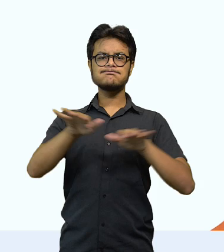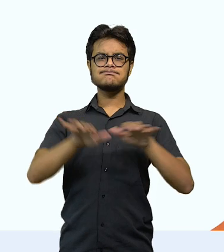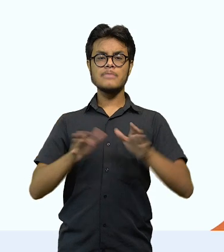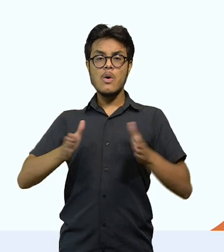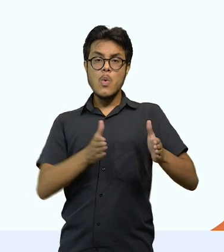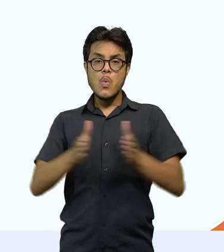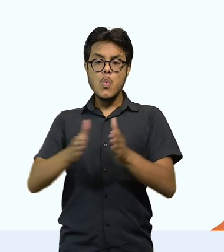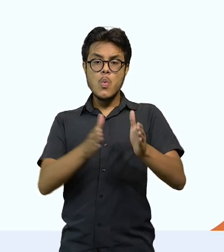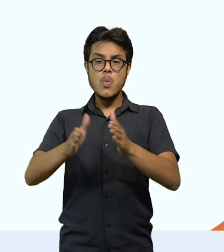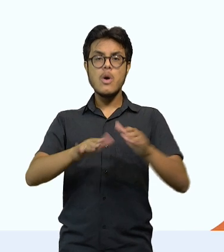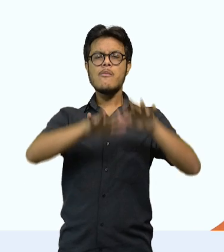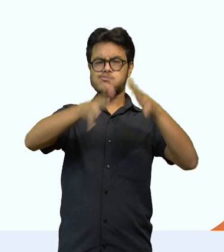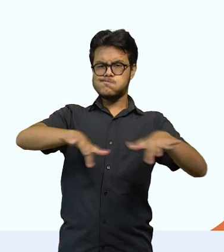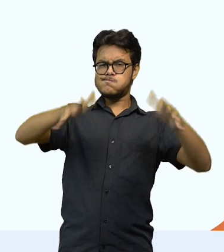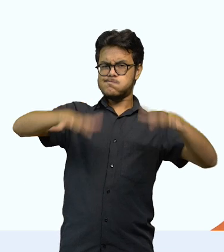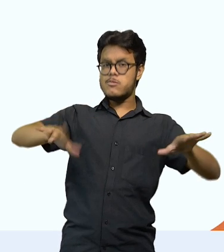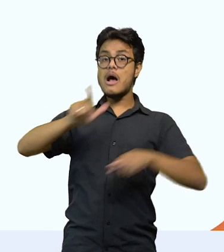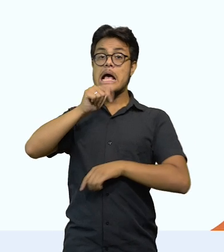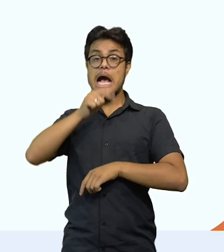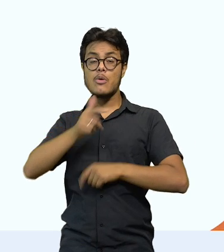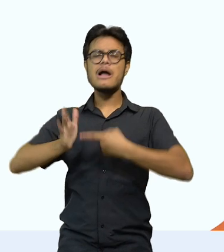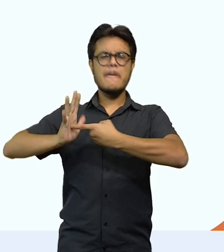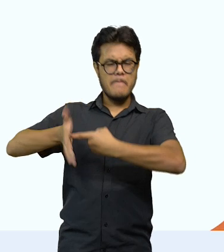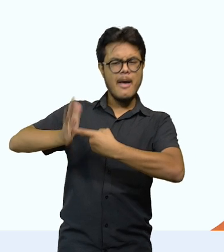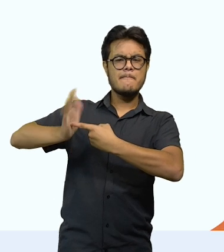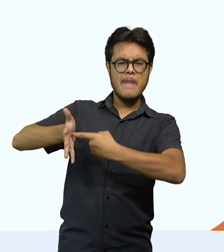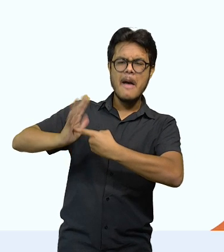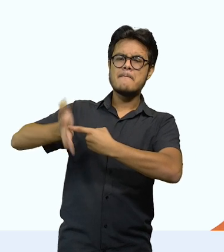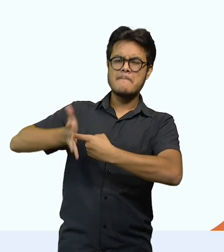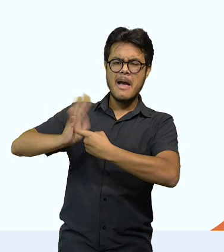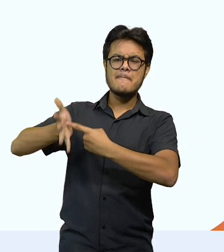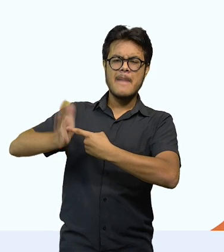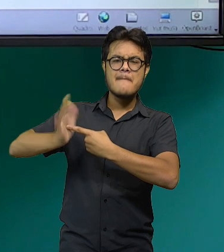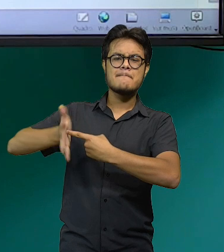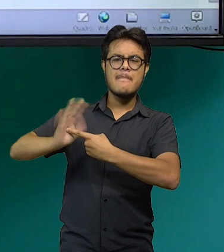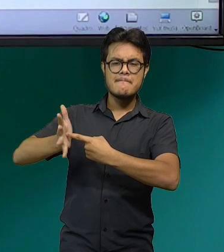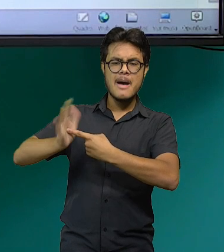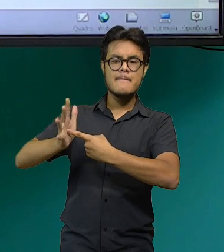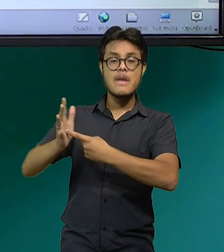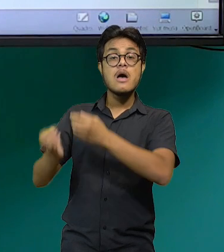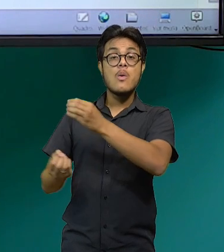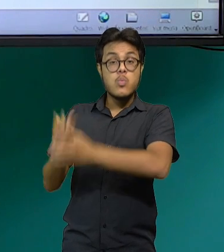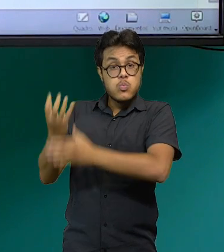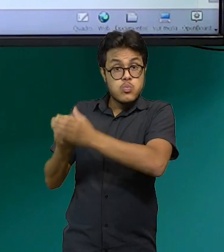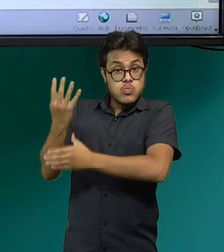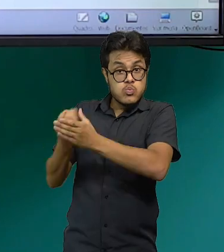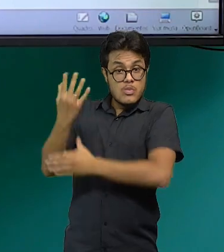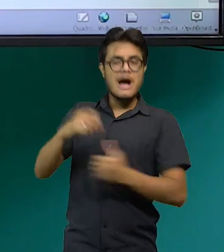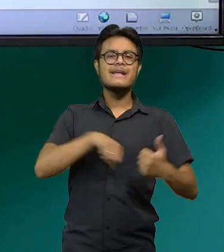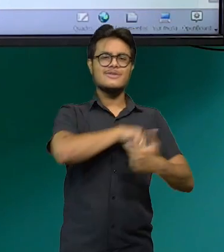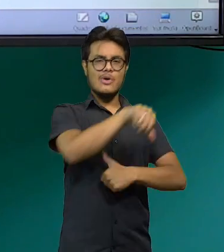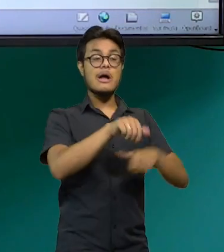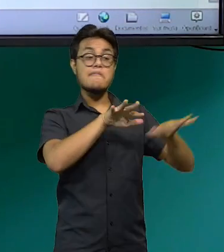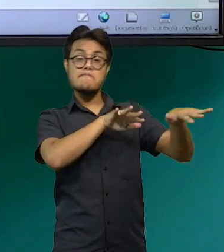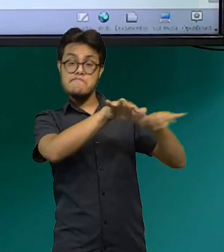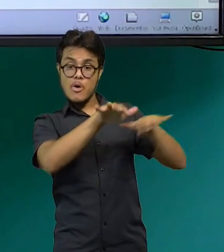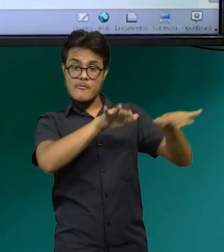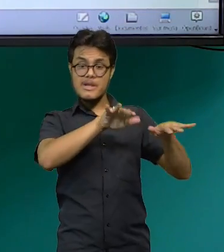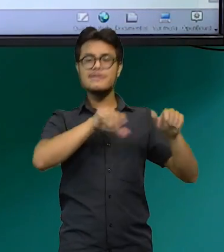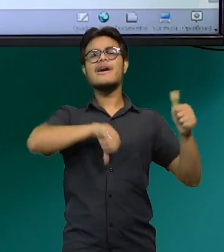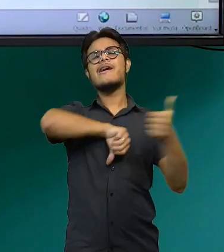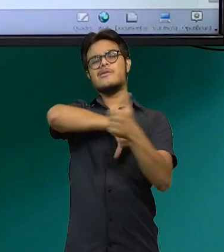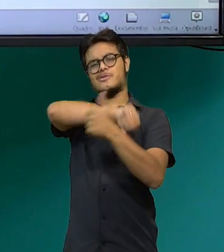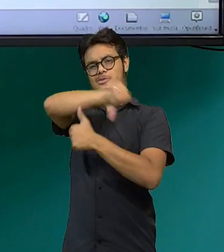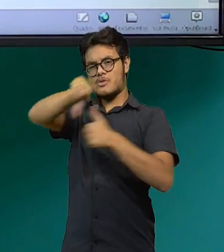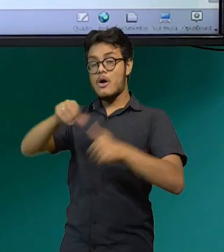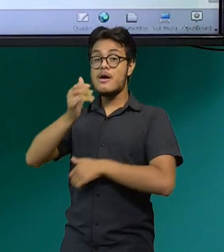águas girando uma turbina e esse giro da turbina faz conversão de energia mecânica em